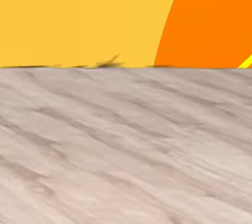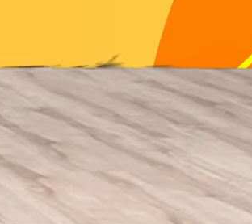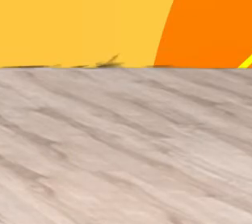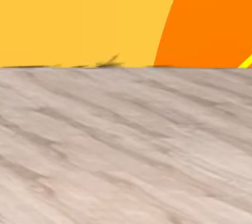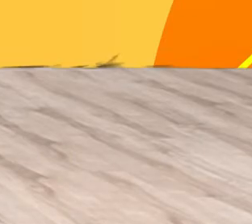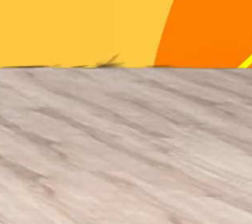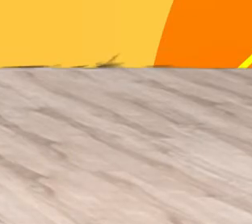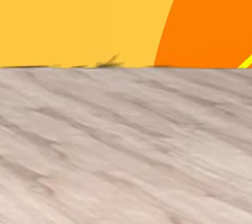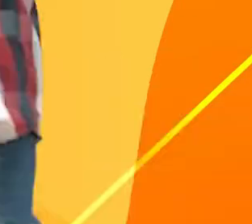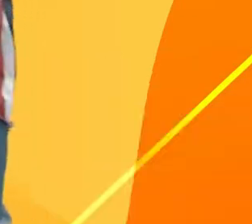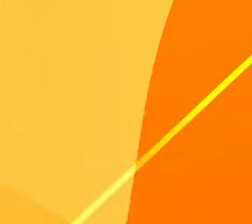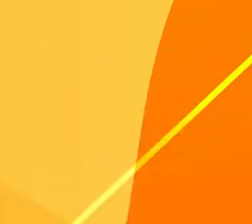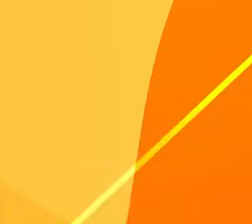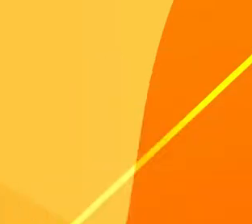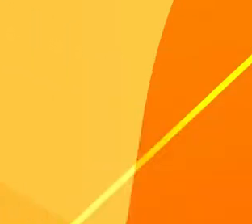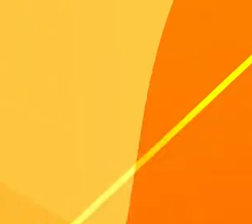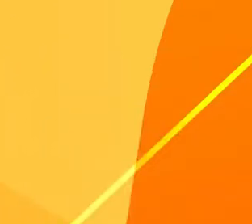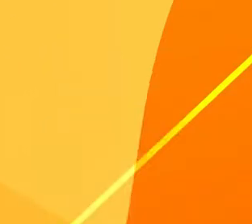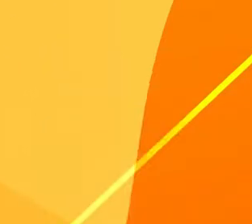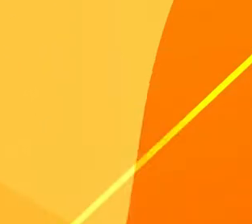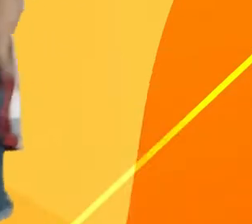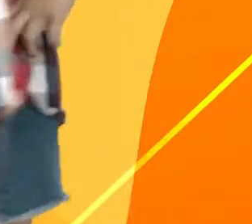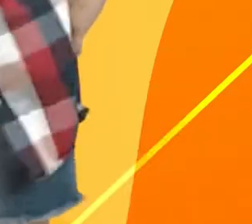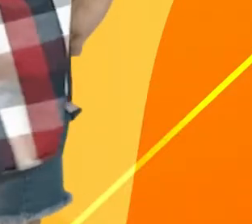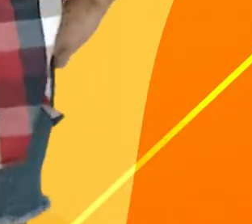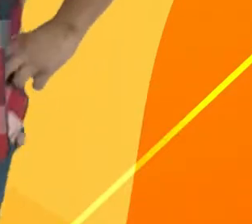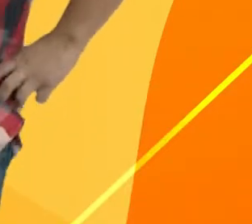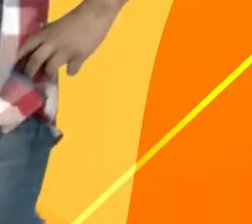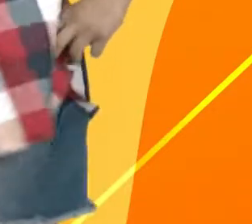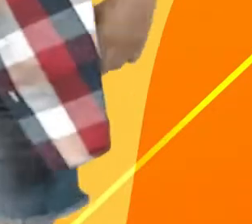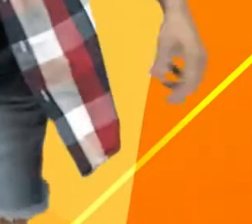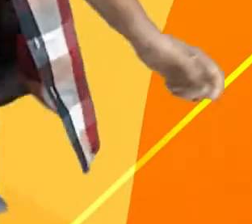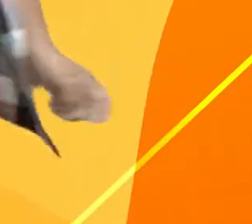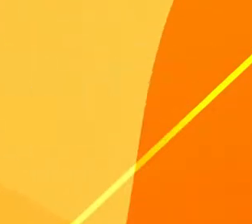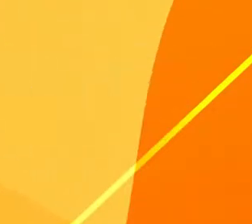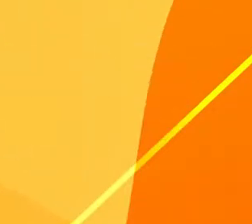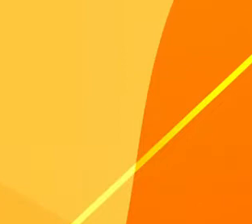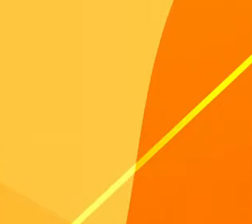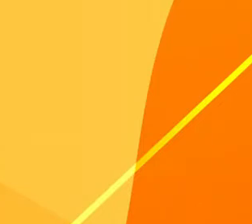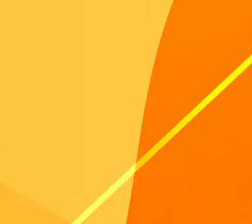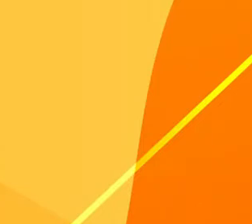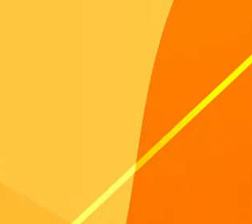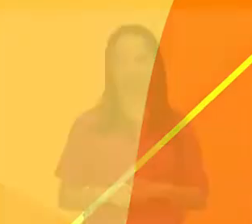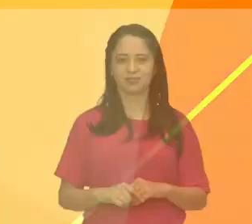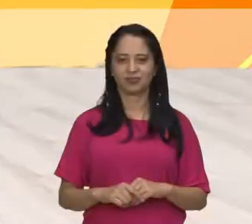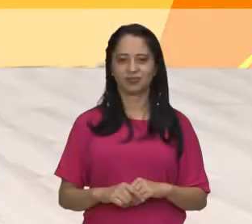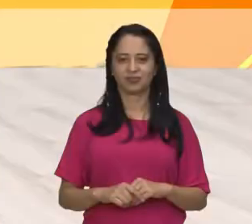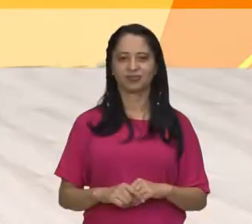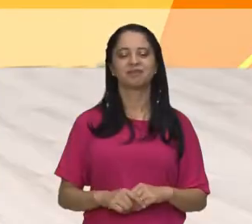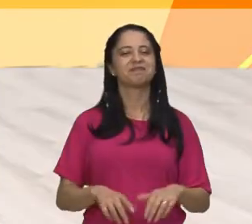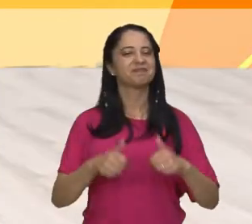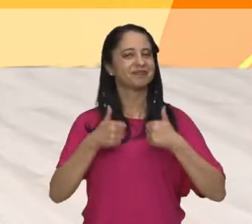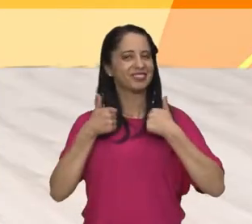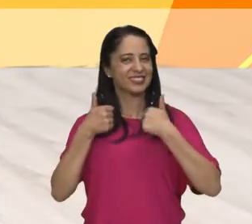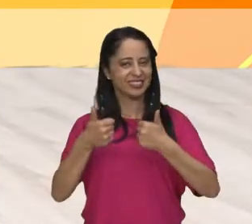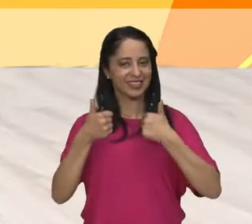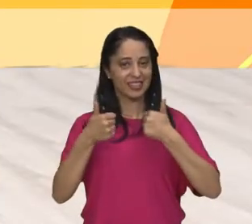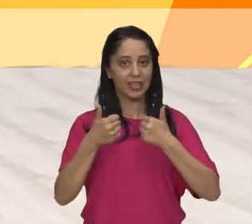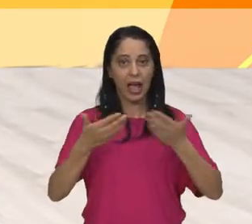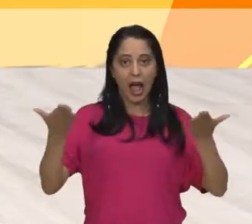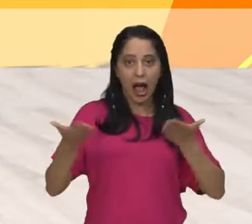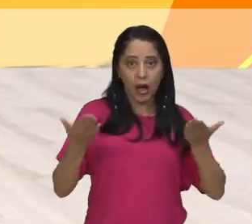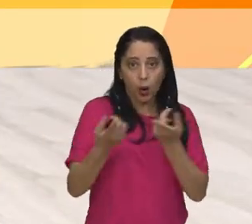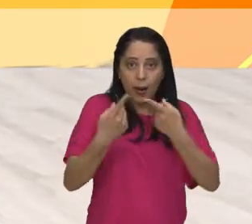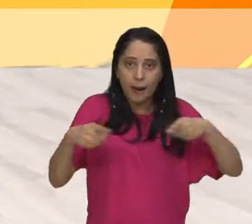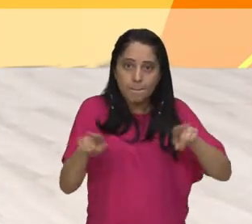Olha o final, mãozinha no peito, estufou. Pá, pá, pá. Olha a pose, segurou. Muito bom. Vamos na